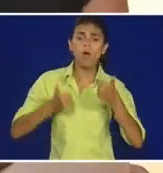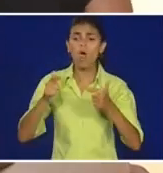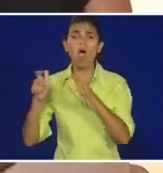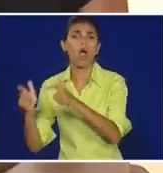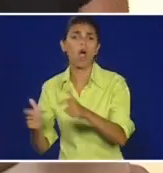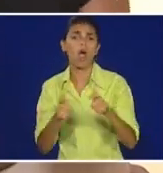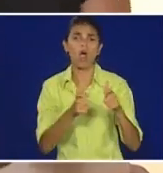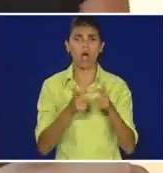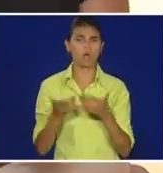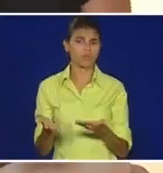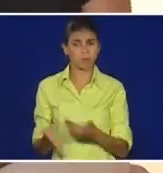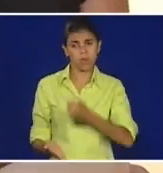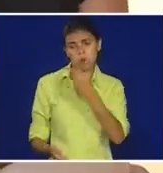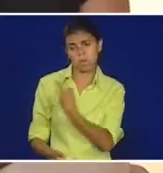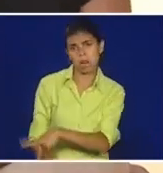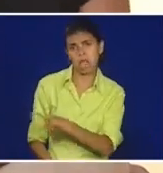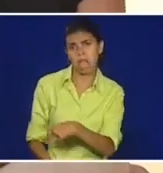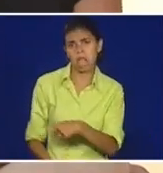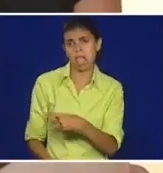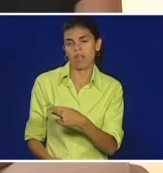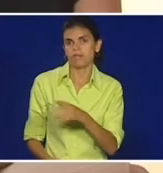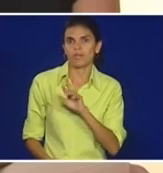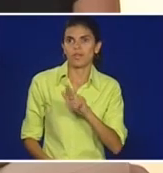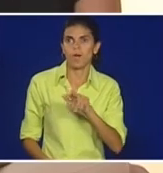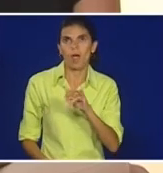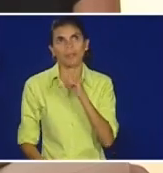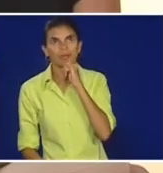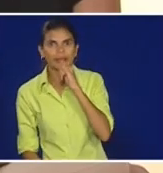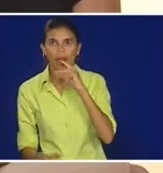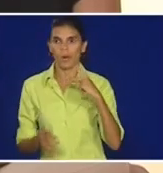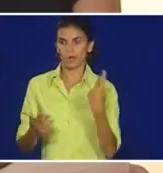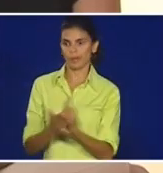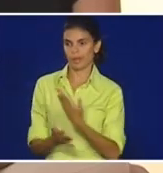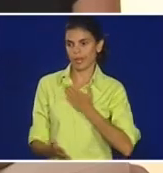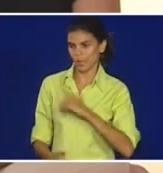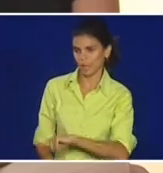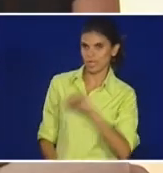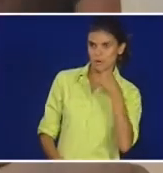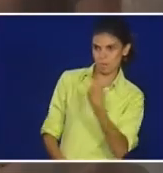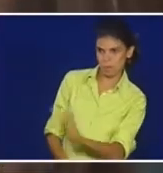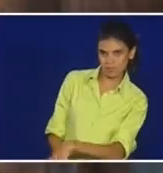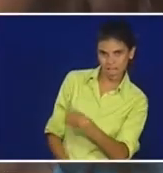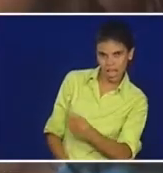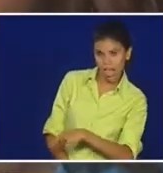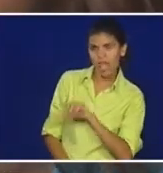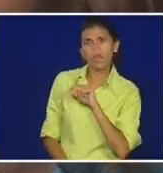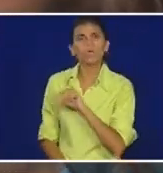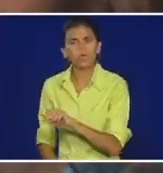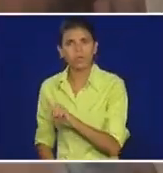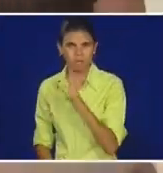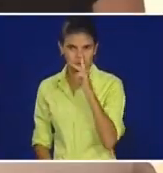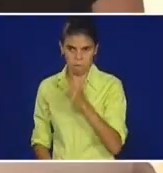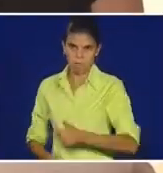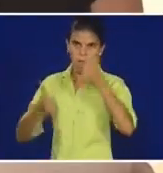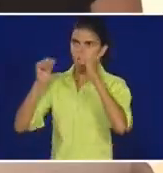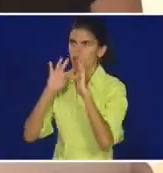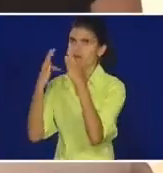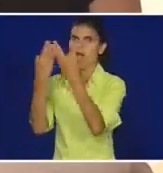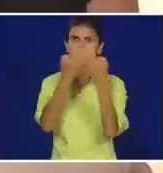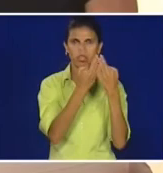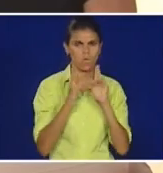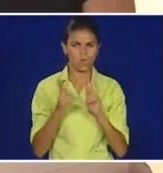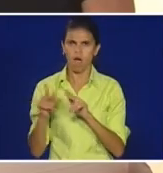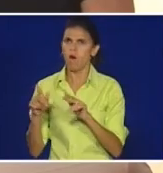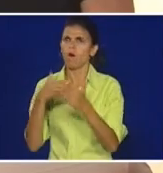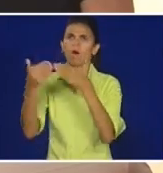Né? A gente não quer dizer que porque a gente escolheu isso para ela, seja o melhor para todo mundo. Então, uma coisa que é legal